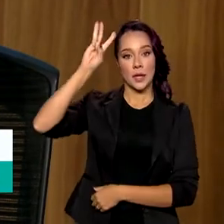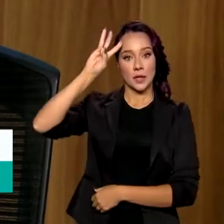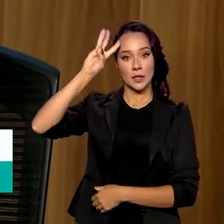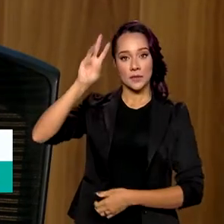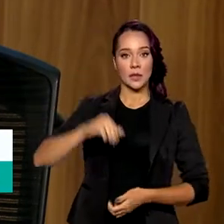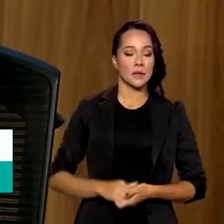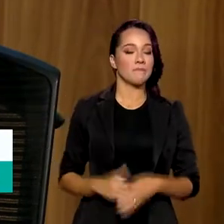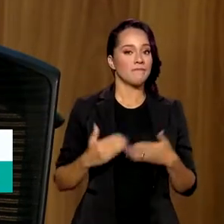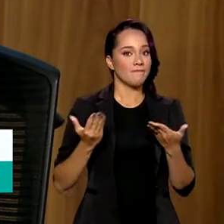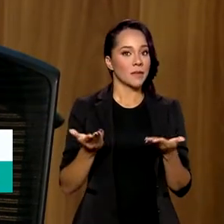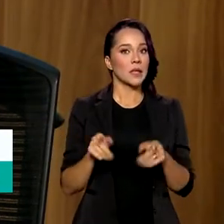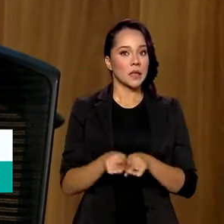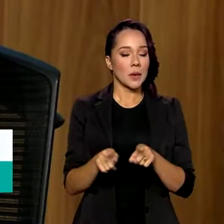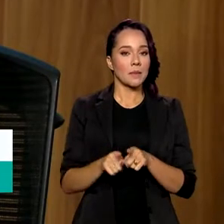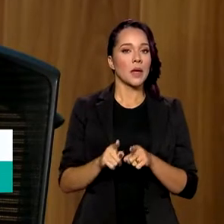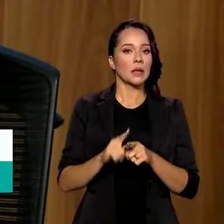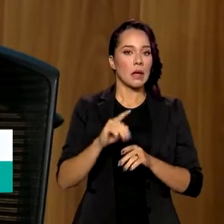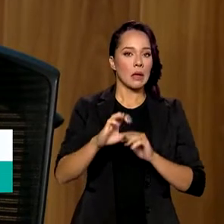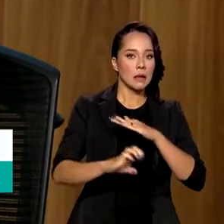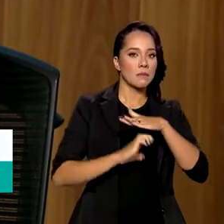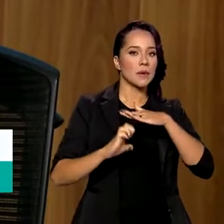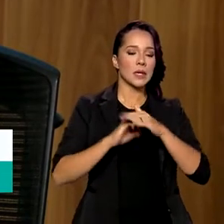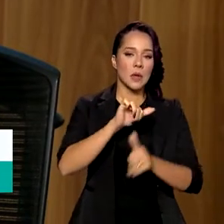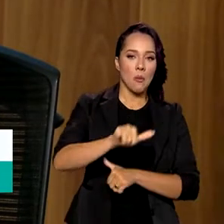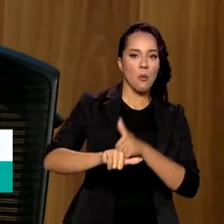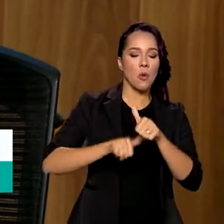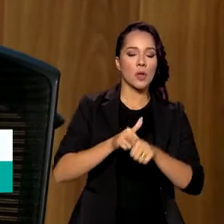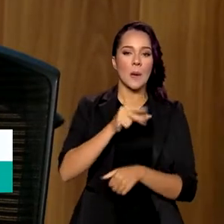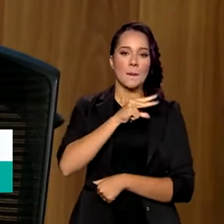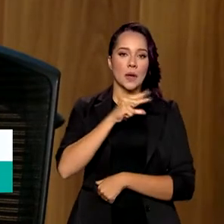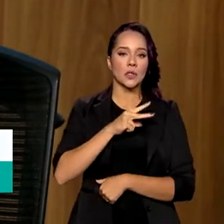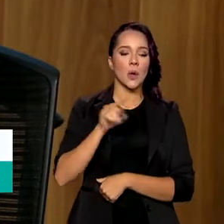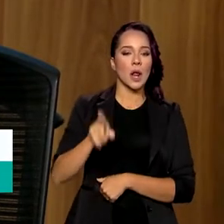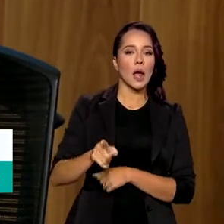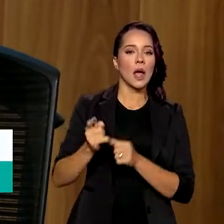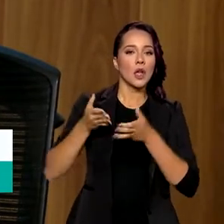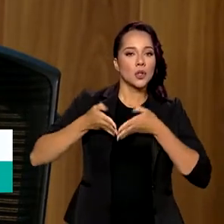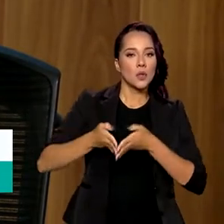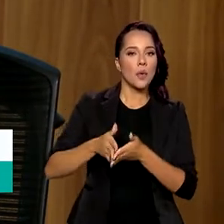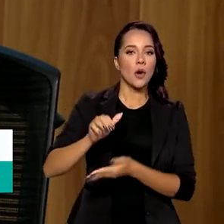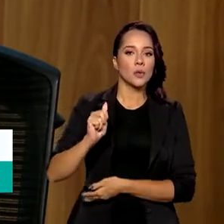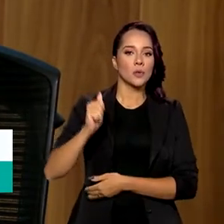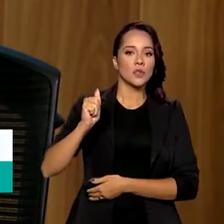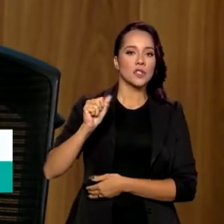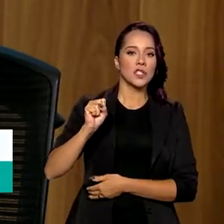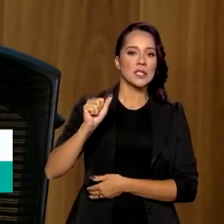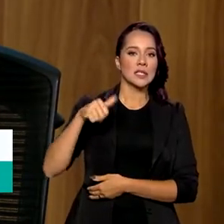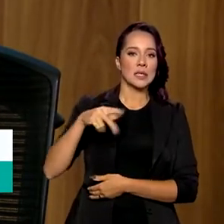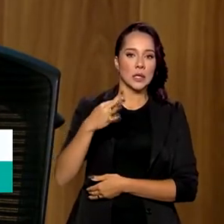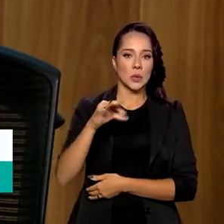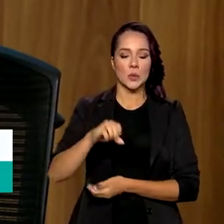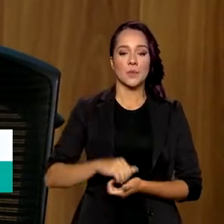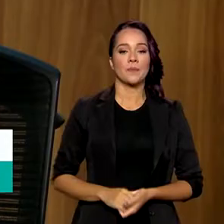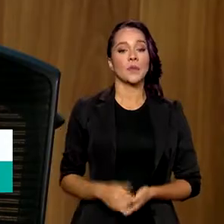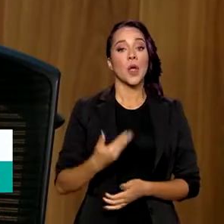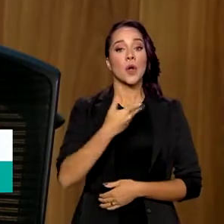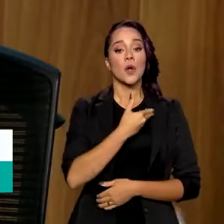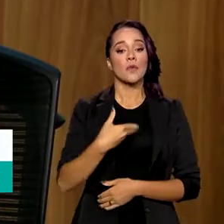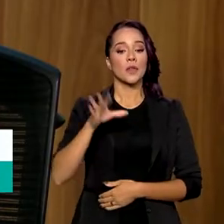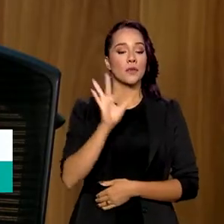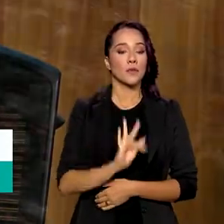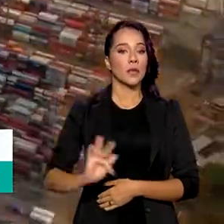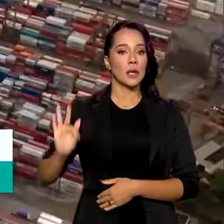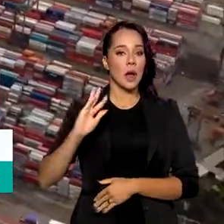terça-feira que tô também da desestatização do porto de Santos Lucas por Deus Leon o governo federal